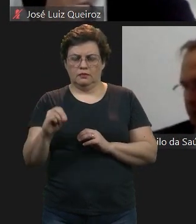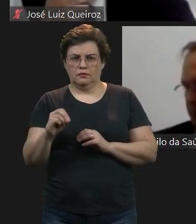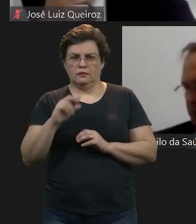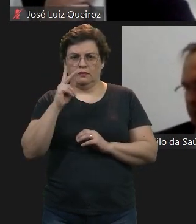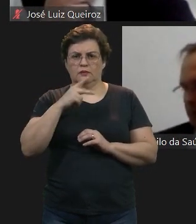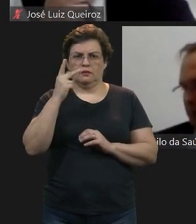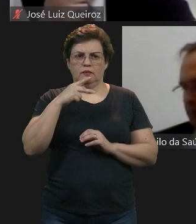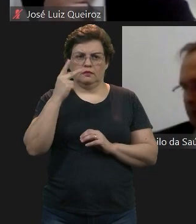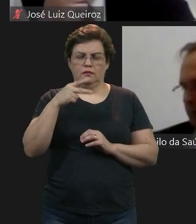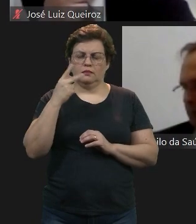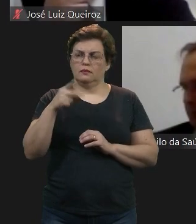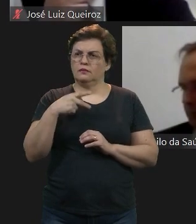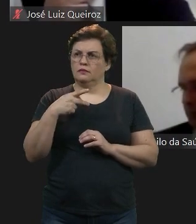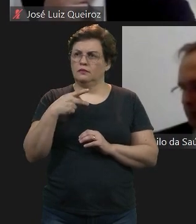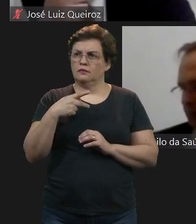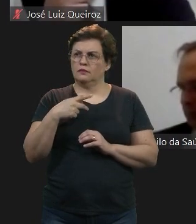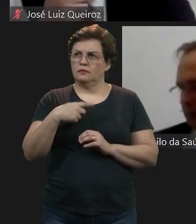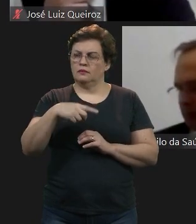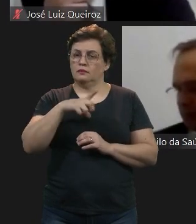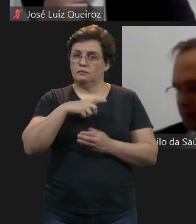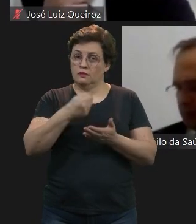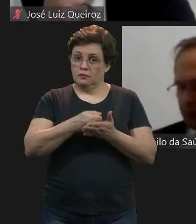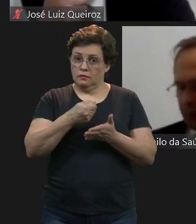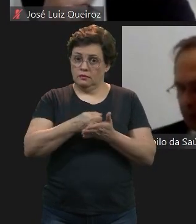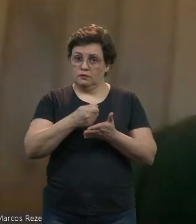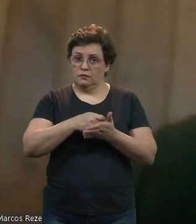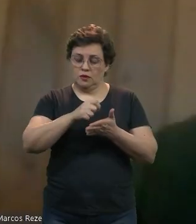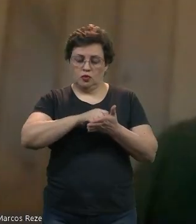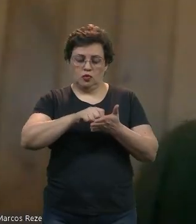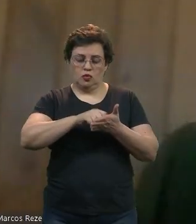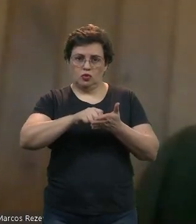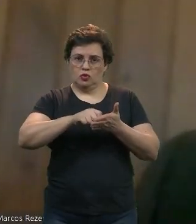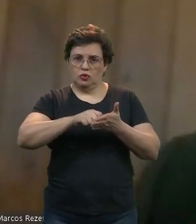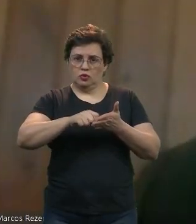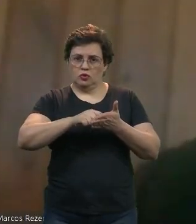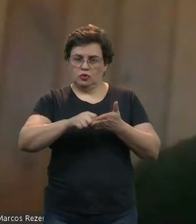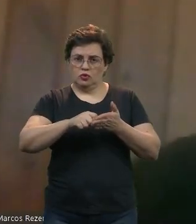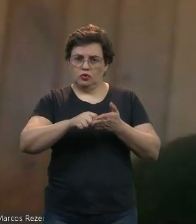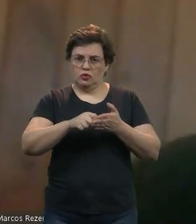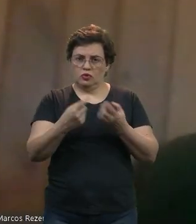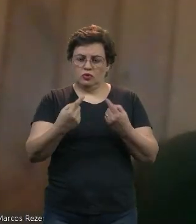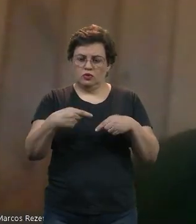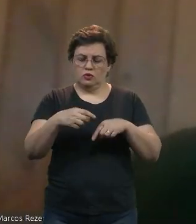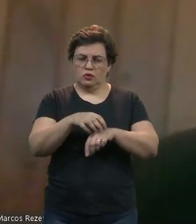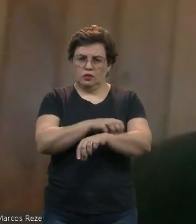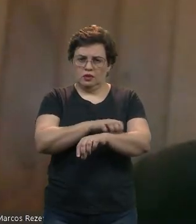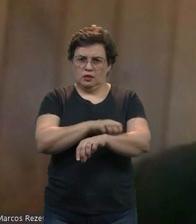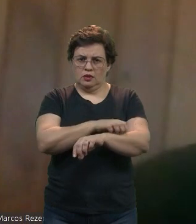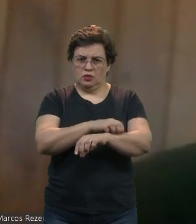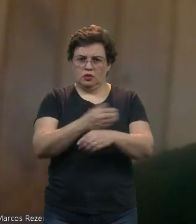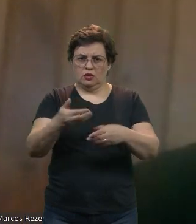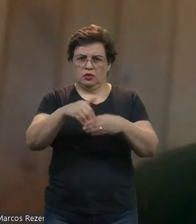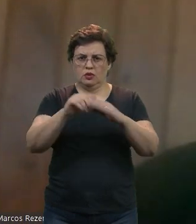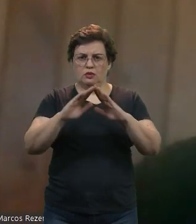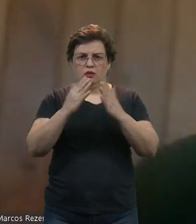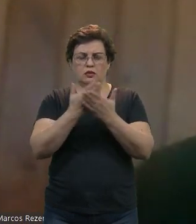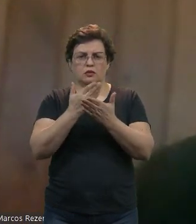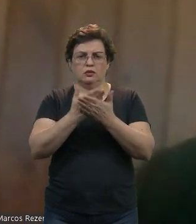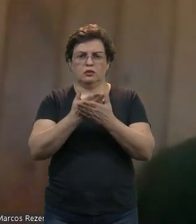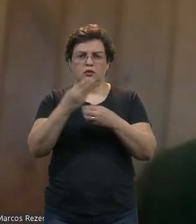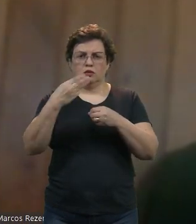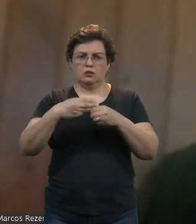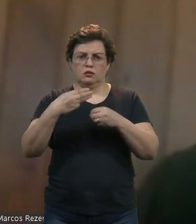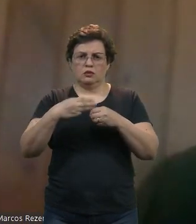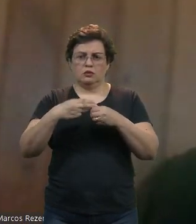sobre a adoção obrigatória de giz antialérgico no âmbito da rede pública municipal de ensino.